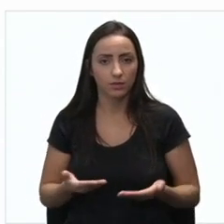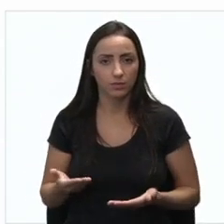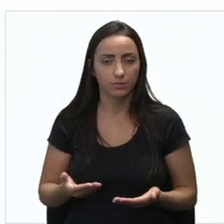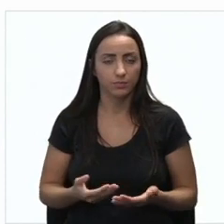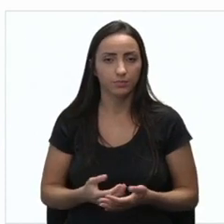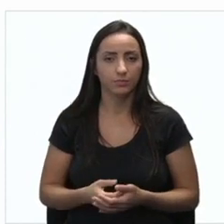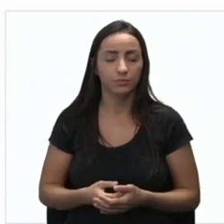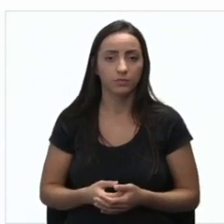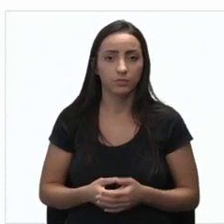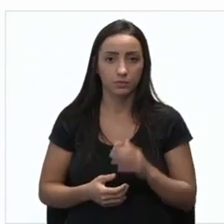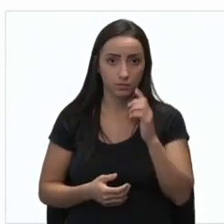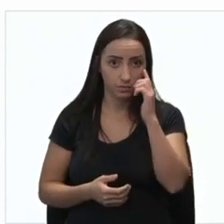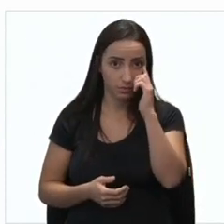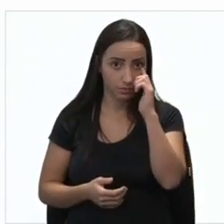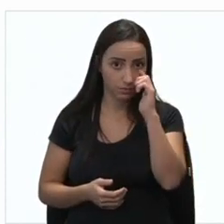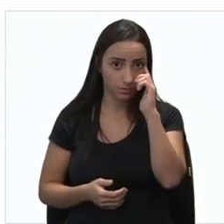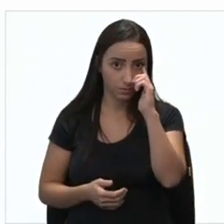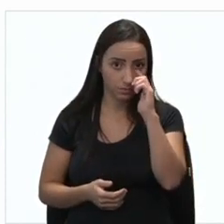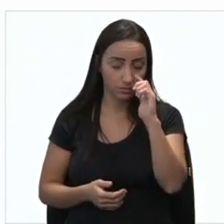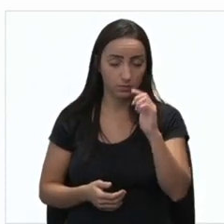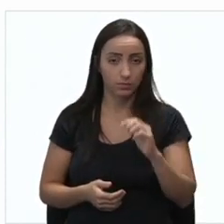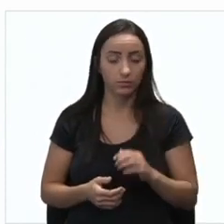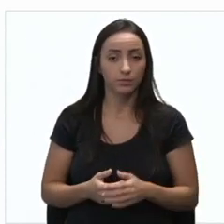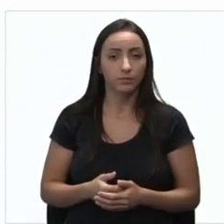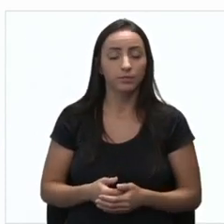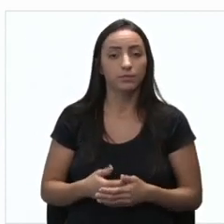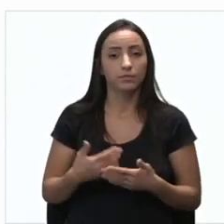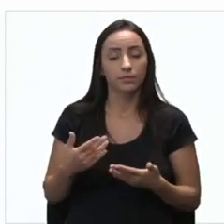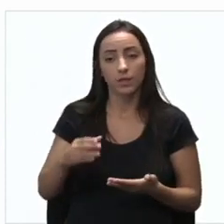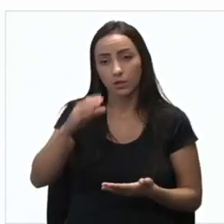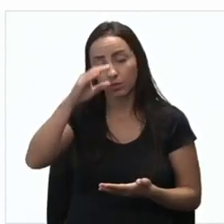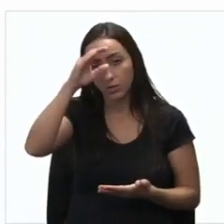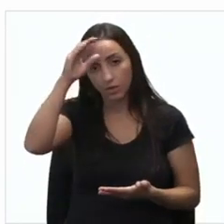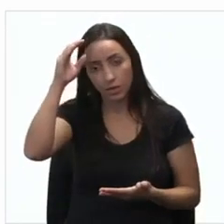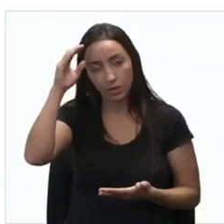paciente quanto para os profissionais da saúde, a